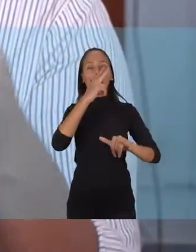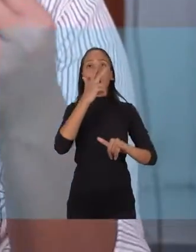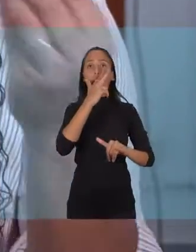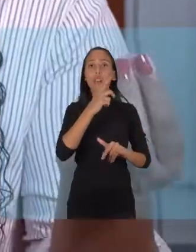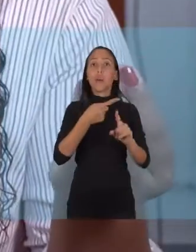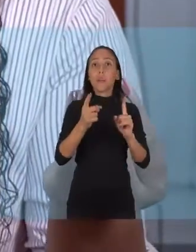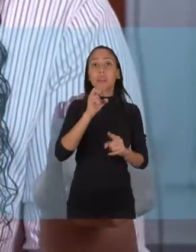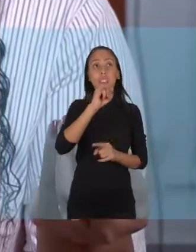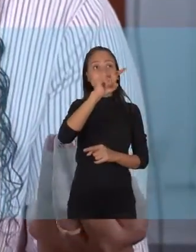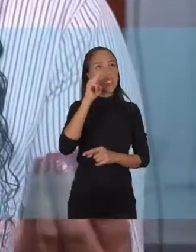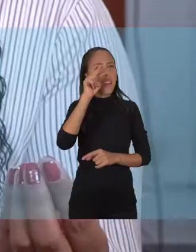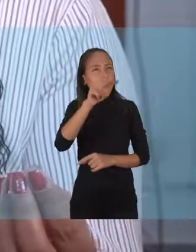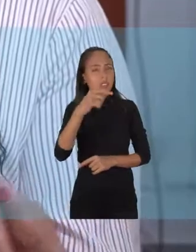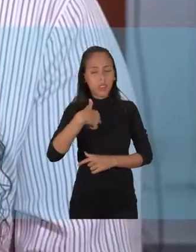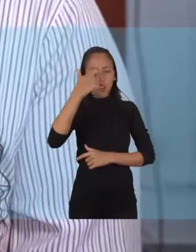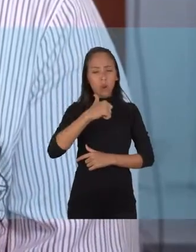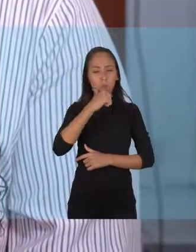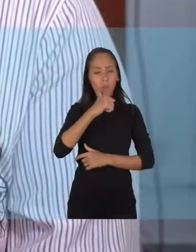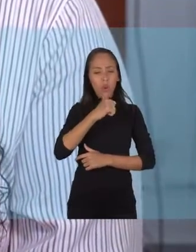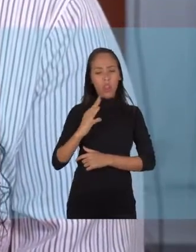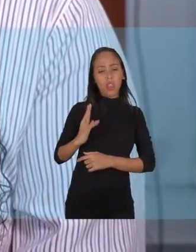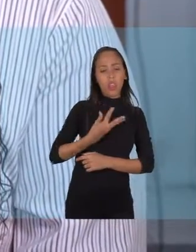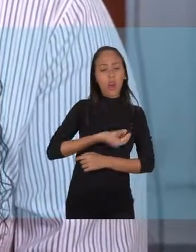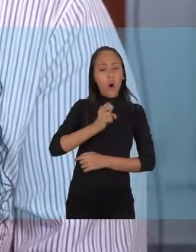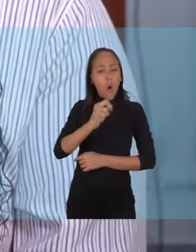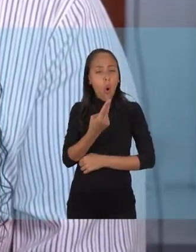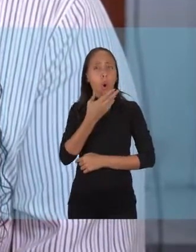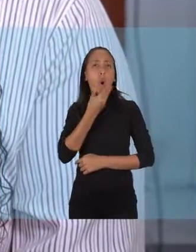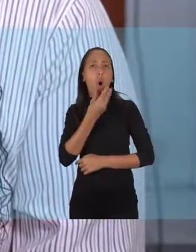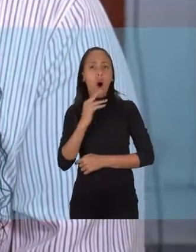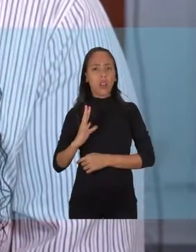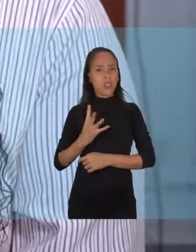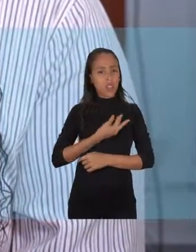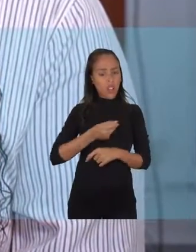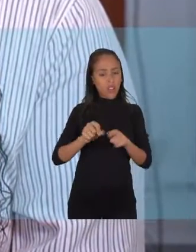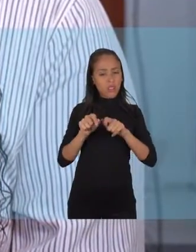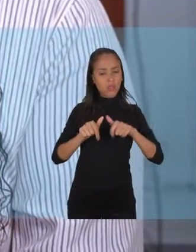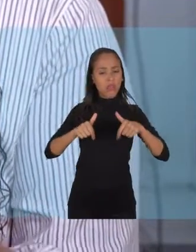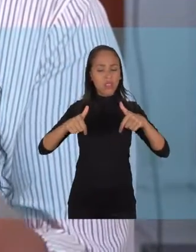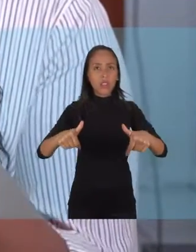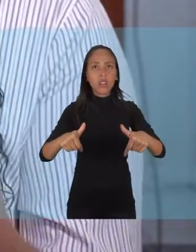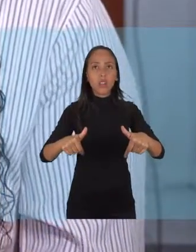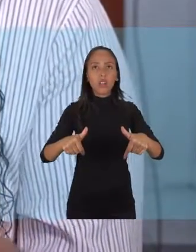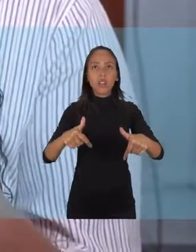você vê uma mulher trans ou um homem trans fazendo, essa pessoa, na verdade, ela não